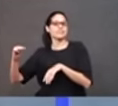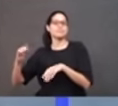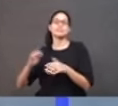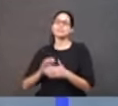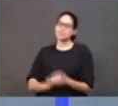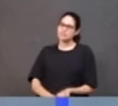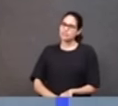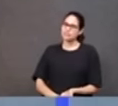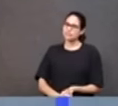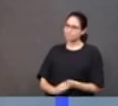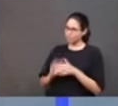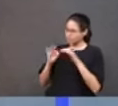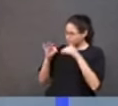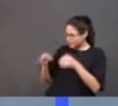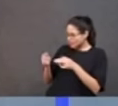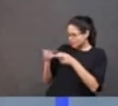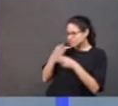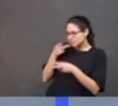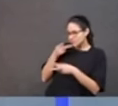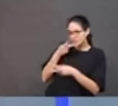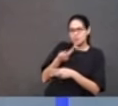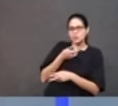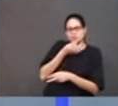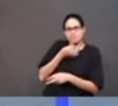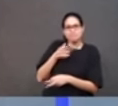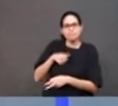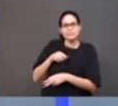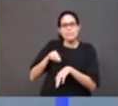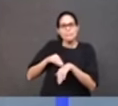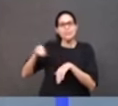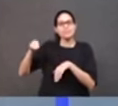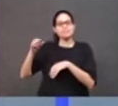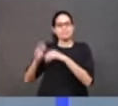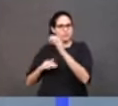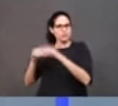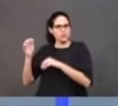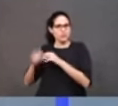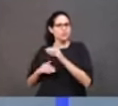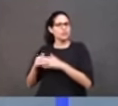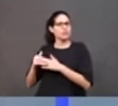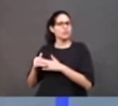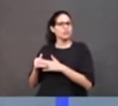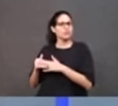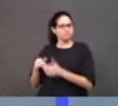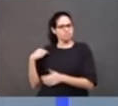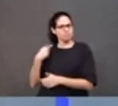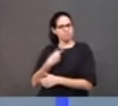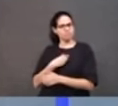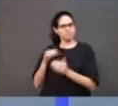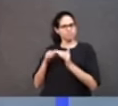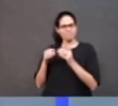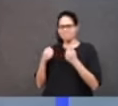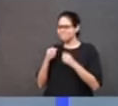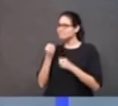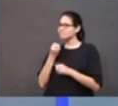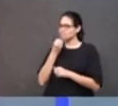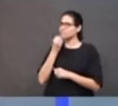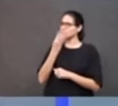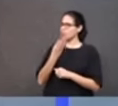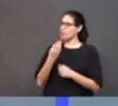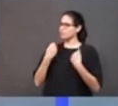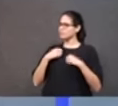comentou sobre os mestrados profissionais, que seriam, nos parecem, os mais adequados, inclusive, em vários contextos da